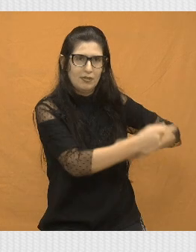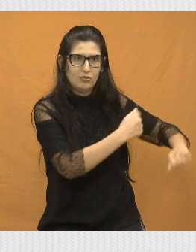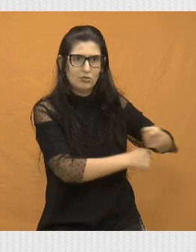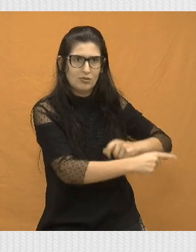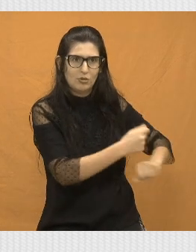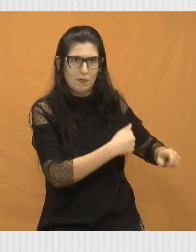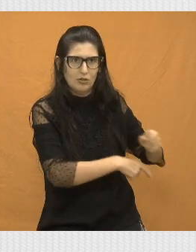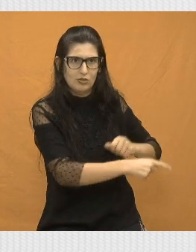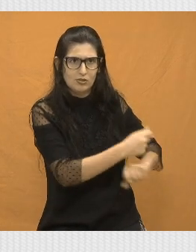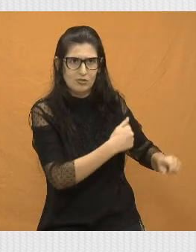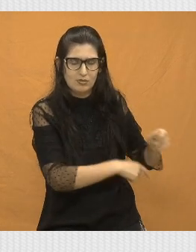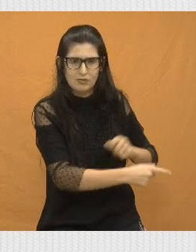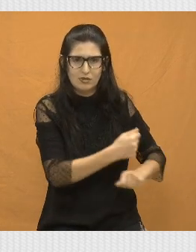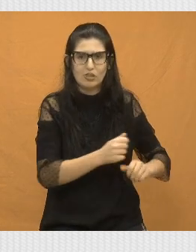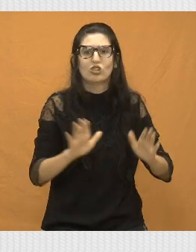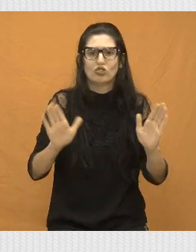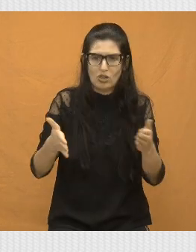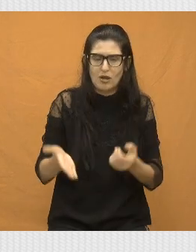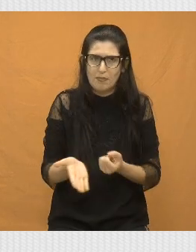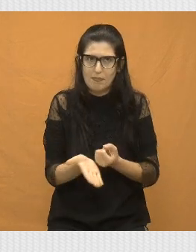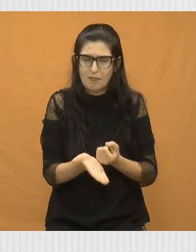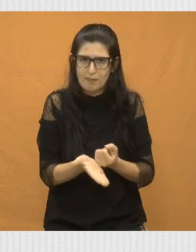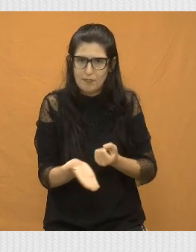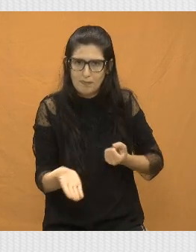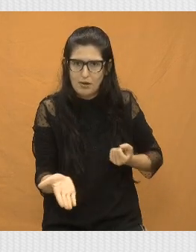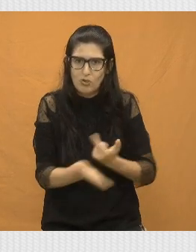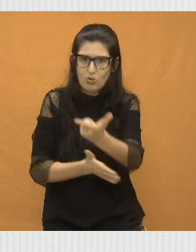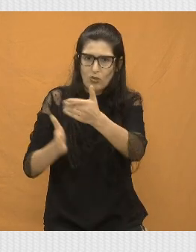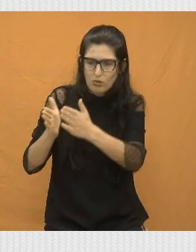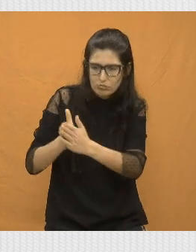121.188.000, já liquidado no primeiro quadrimestre,